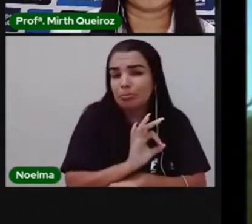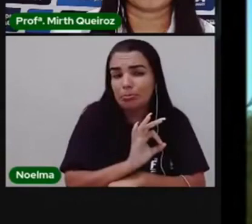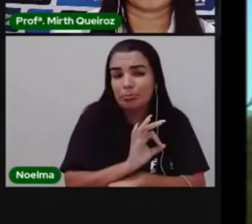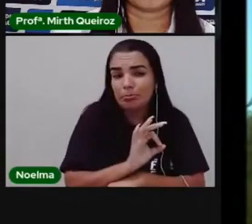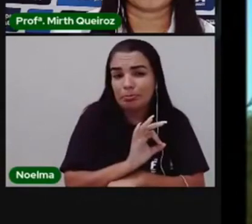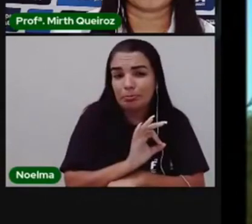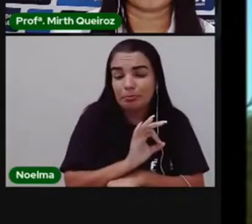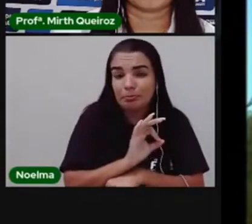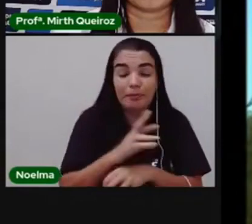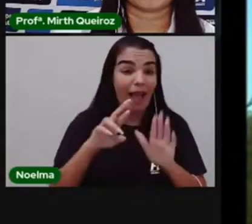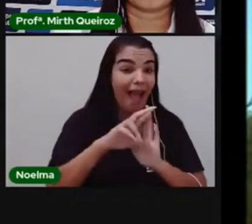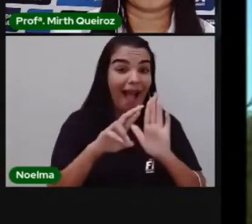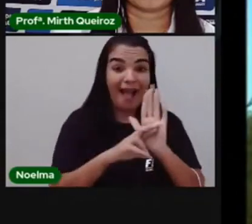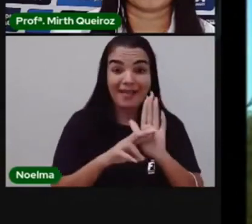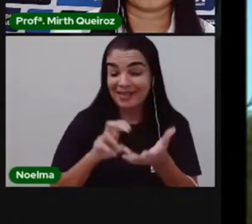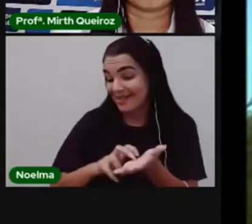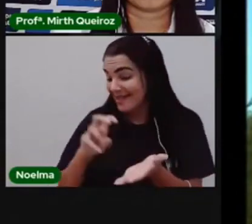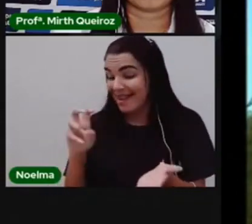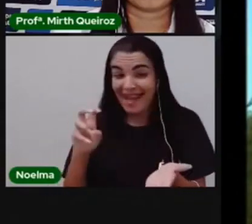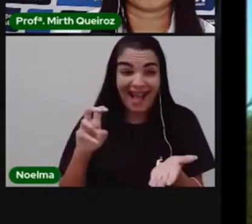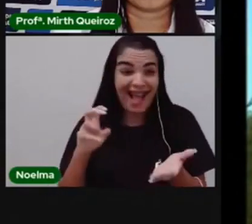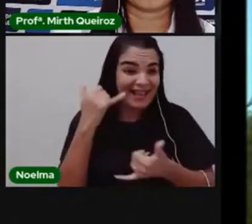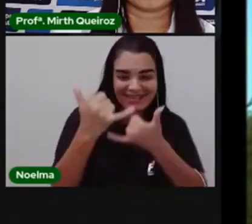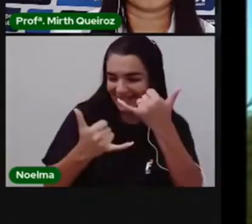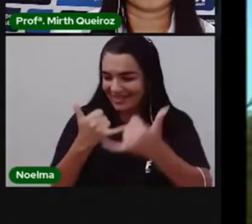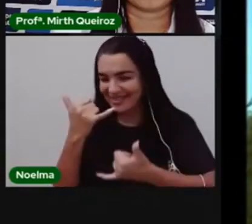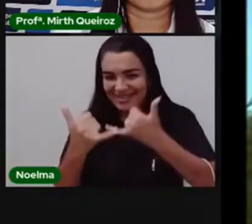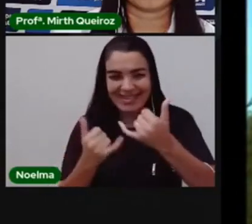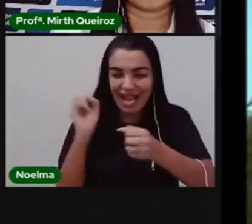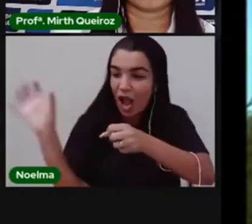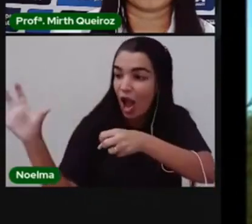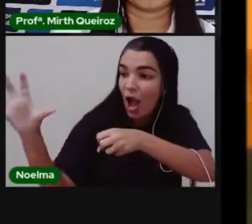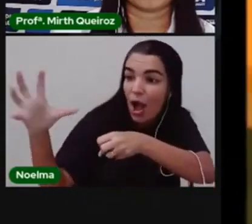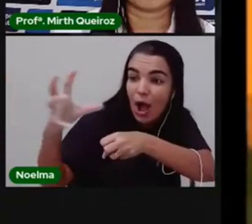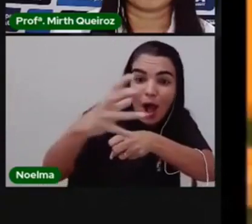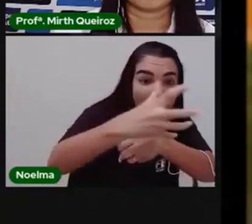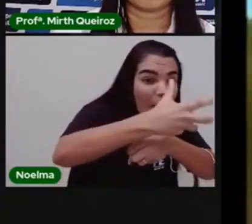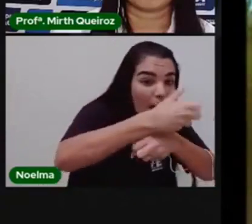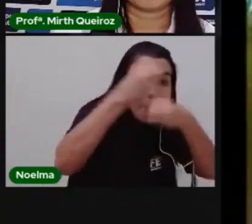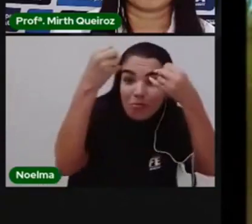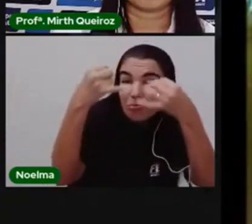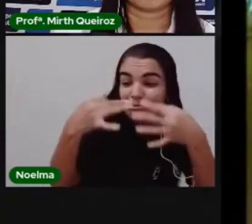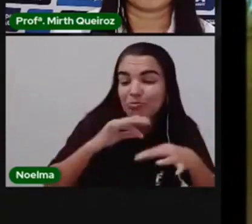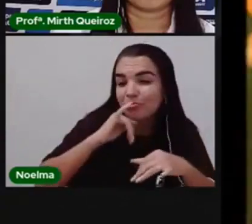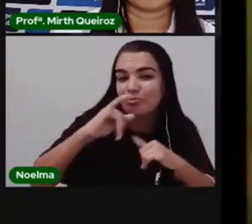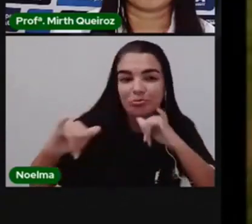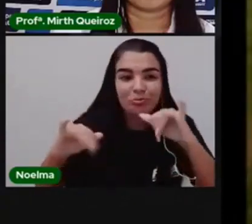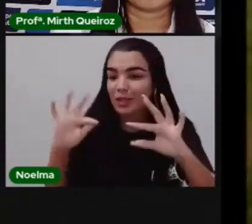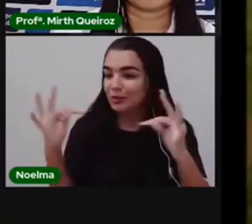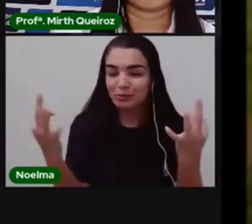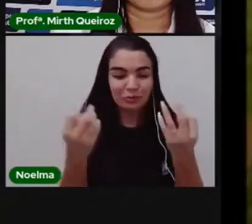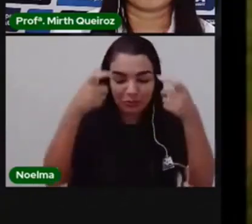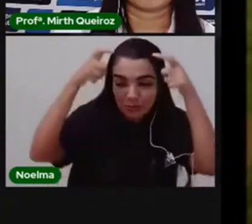No relatório matinal, a cobertura é total. Todo